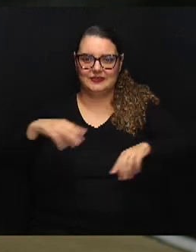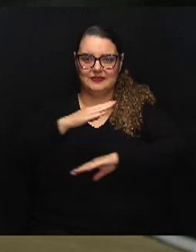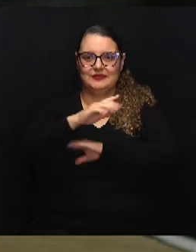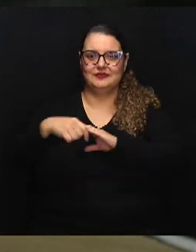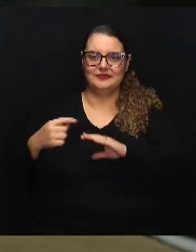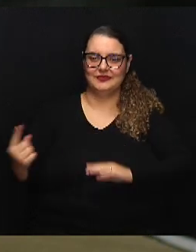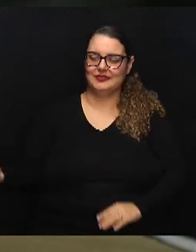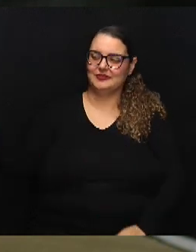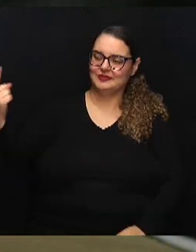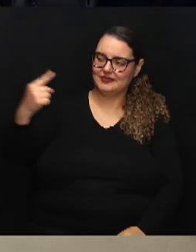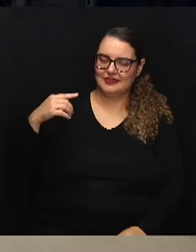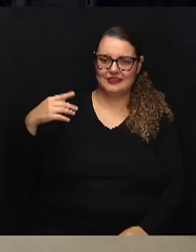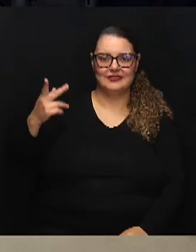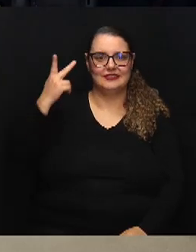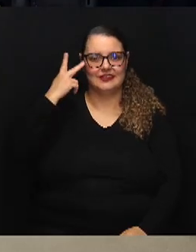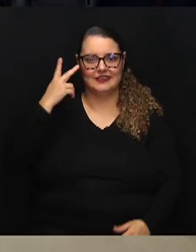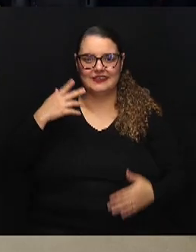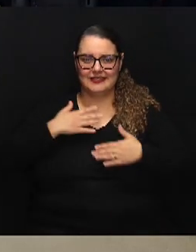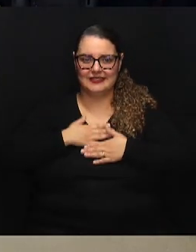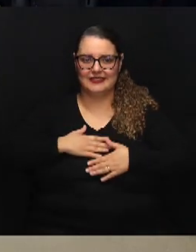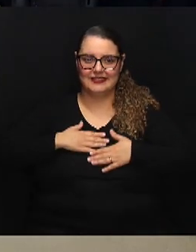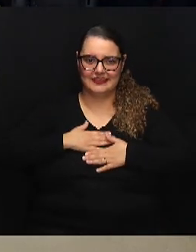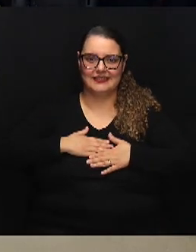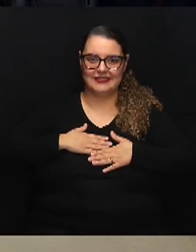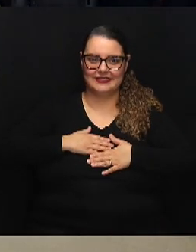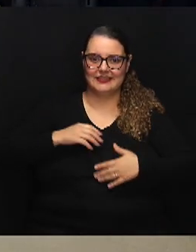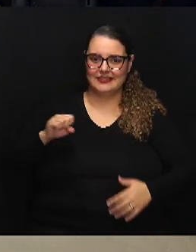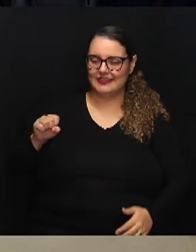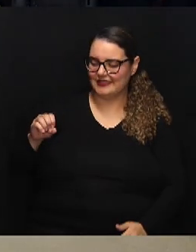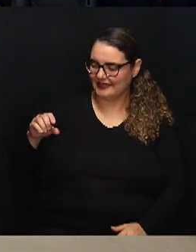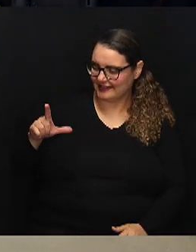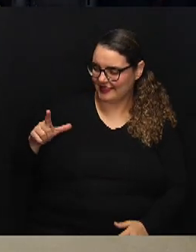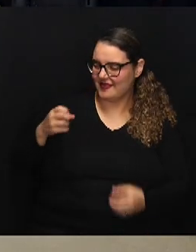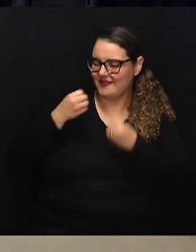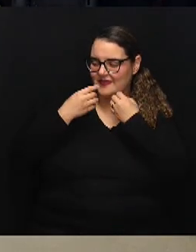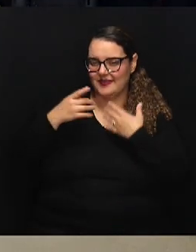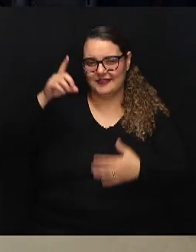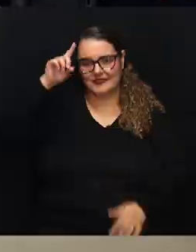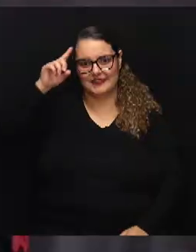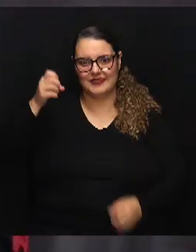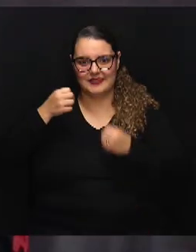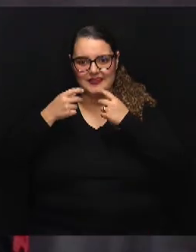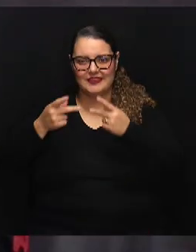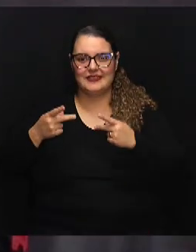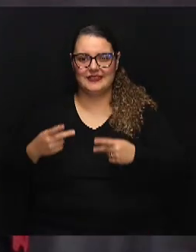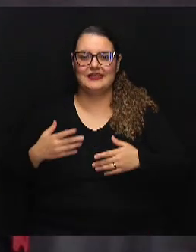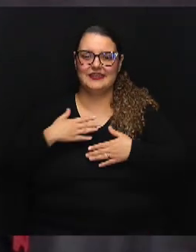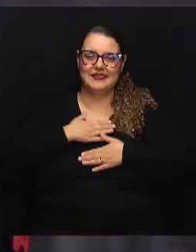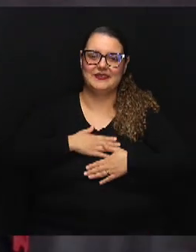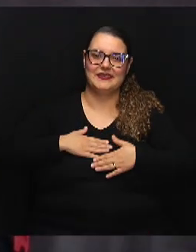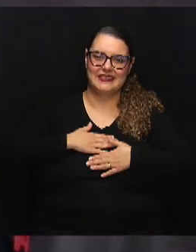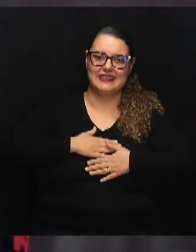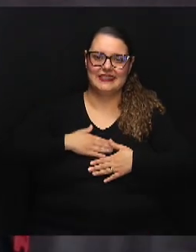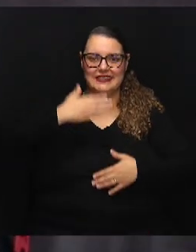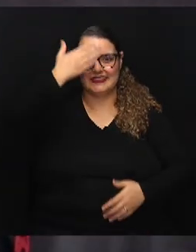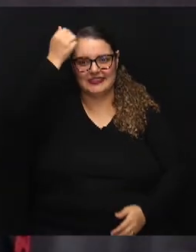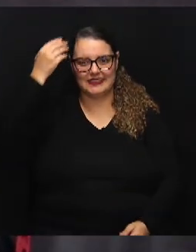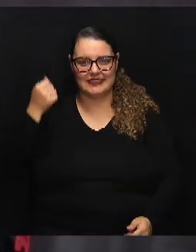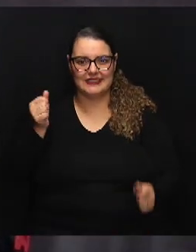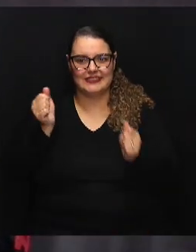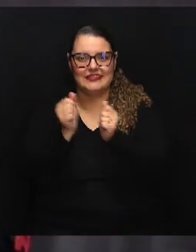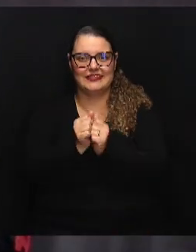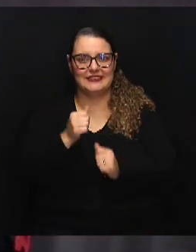Paulo para conversar conosco. Que satisfação receber você, Sol. Muito bom dia, seja bem-vinda. Muito prazer estar aqui, Rúbia, com